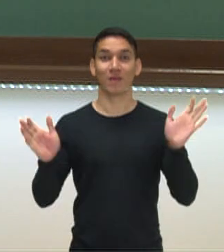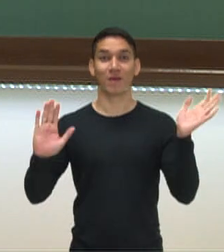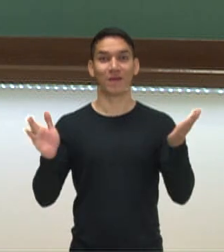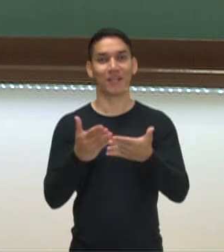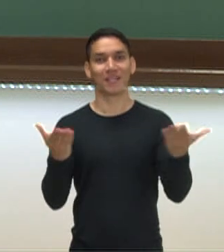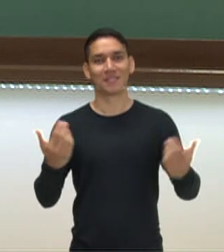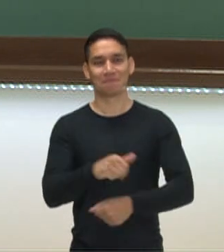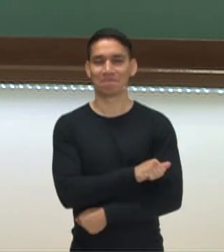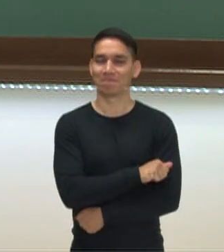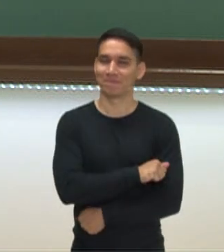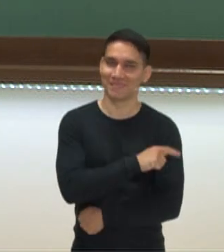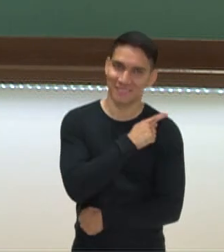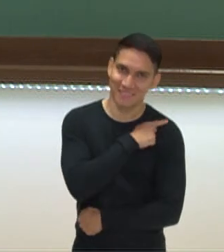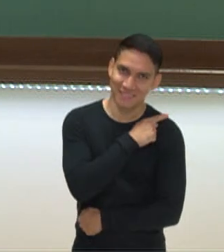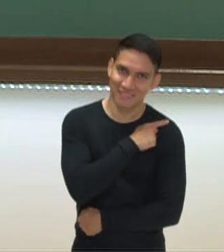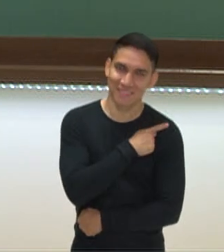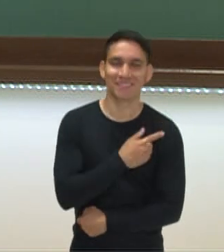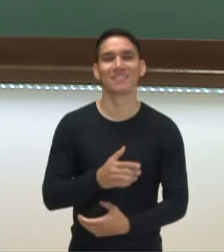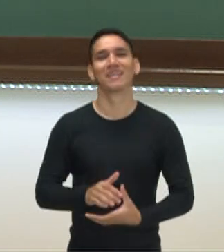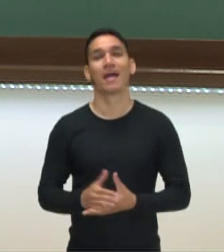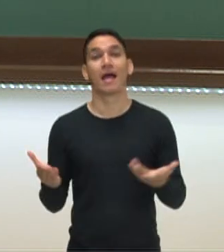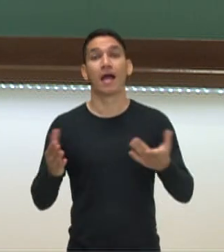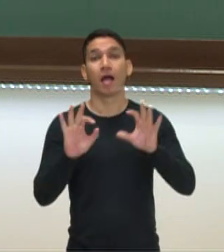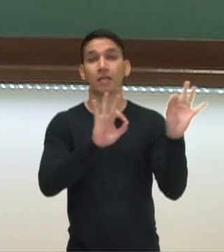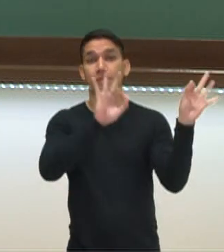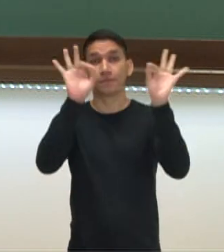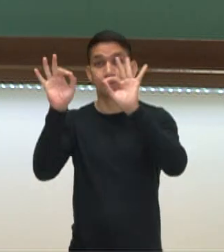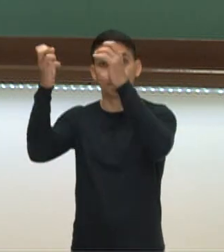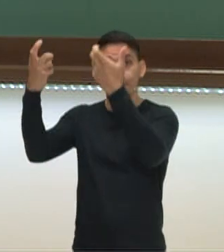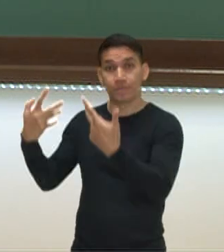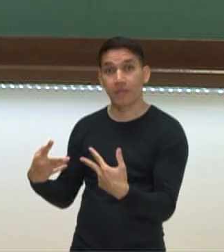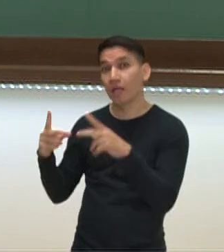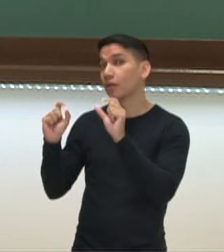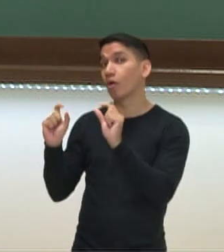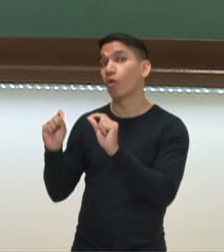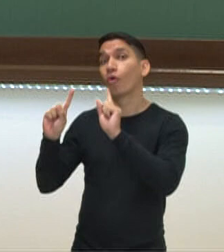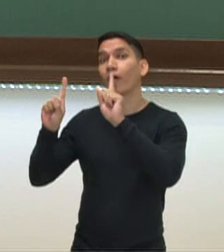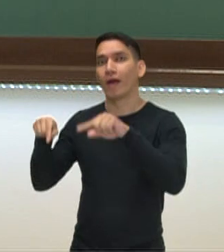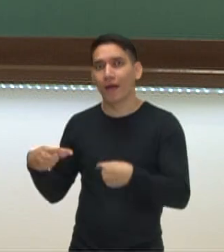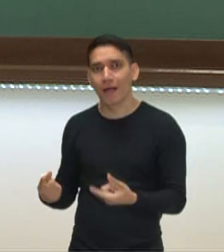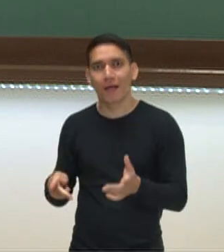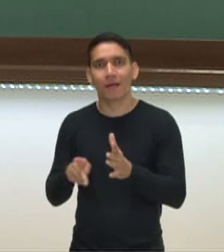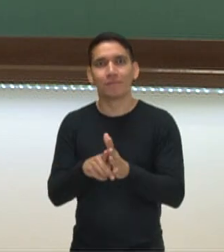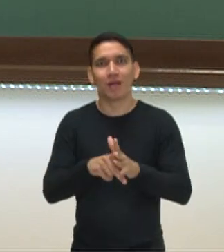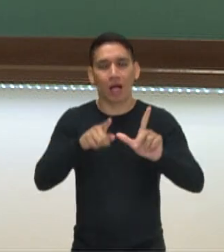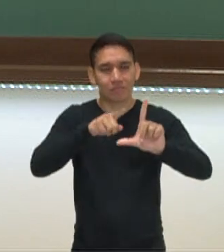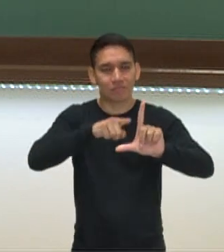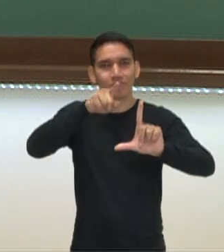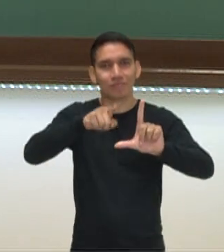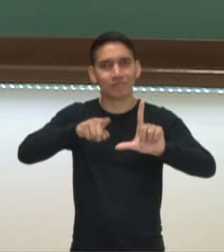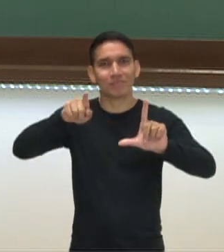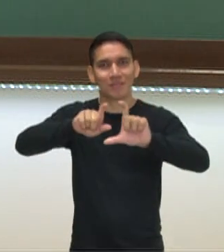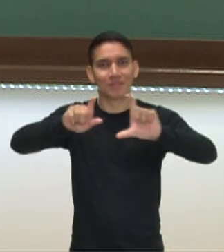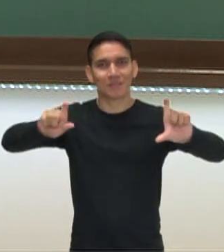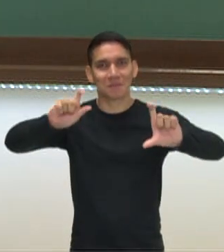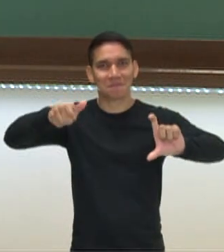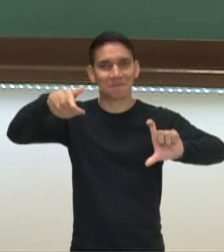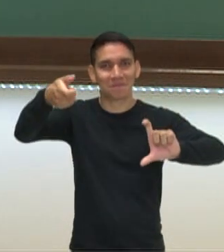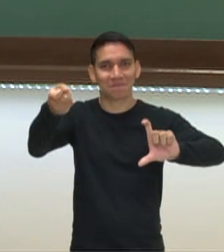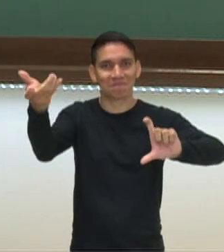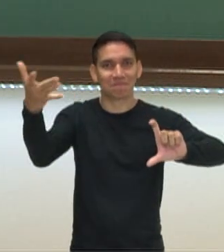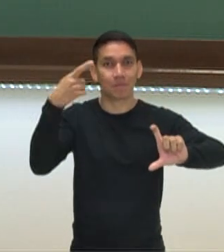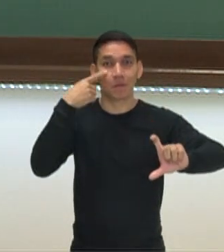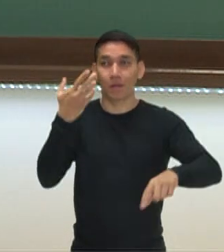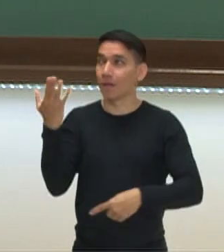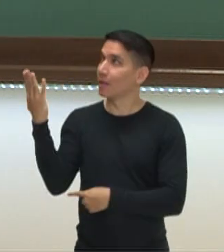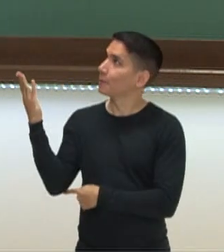Olá, estudantes da primeira série! Nessa aula, nós vamos falar um pouquinho sobre o gráfico das funções exponenciais.